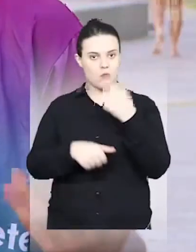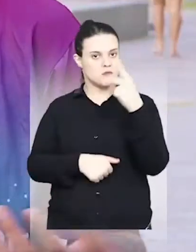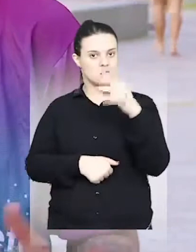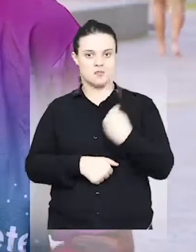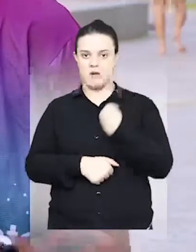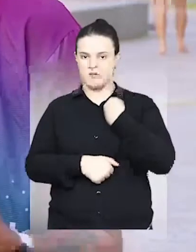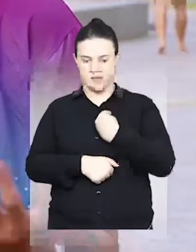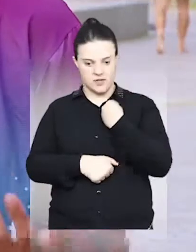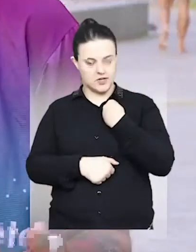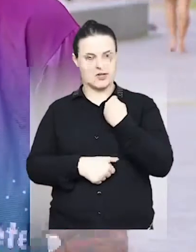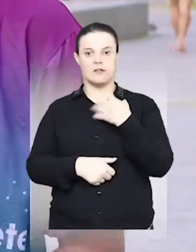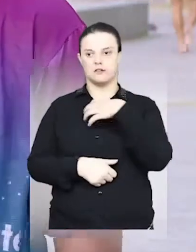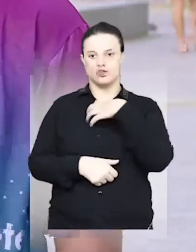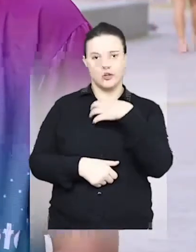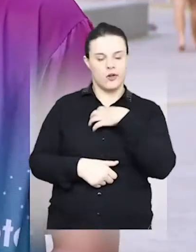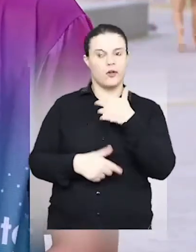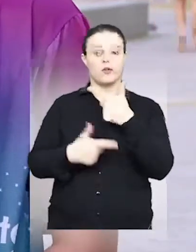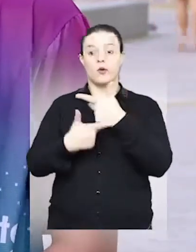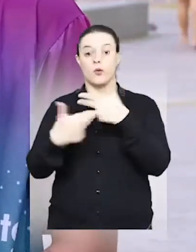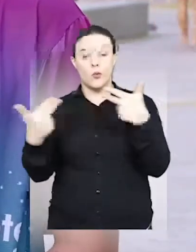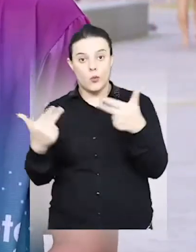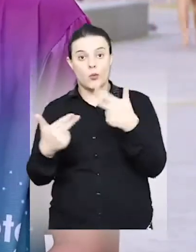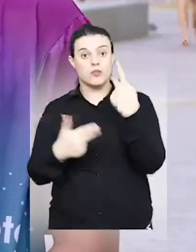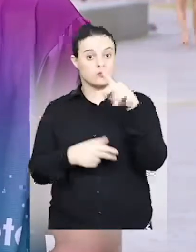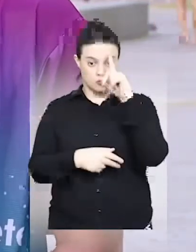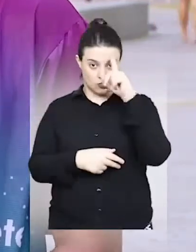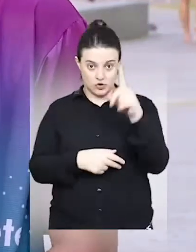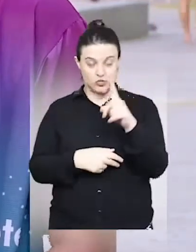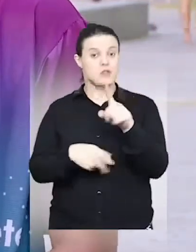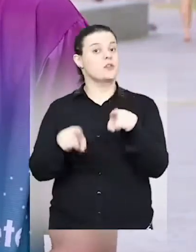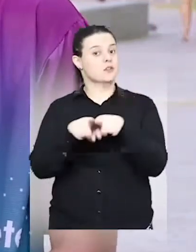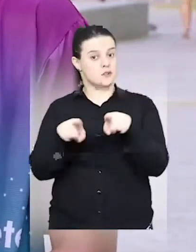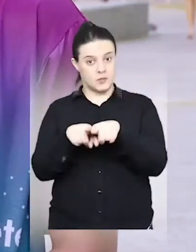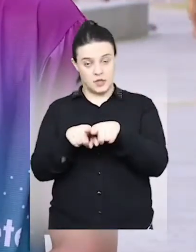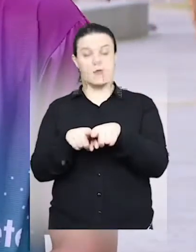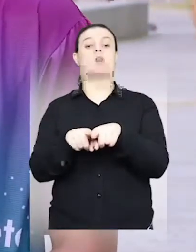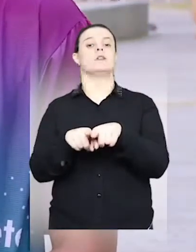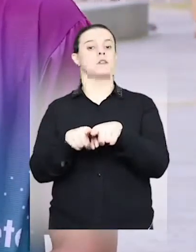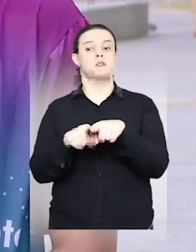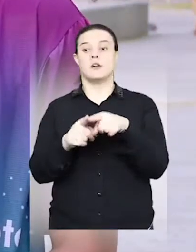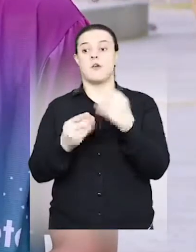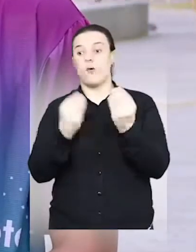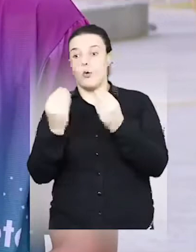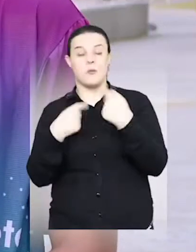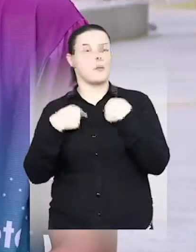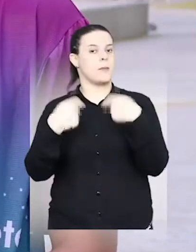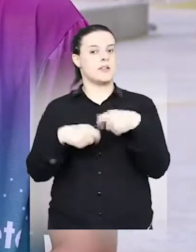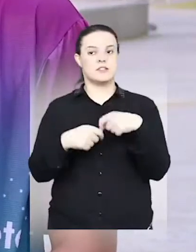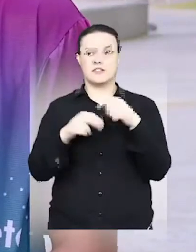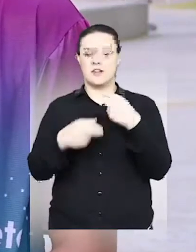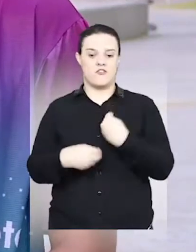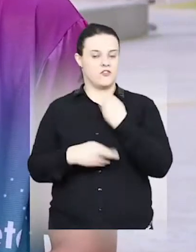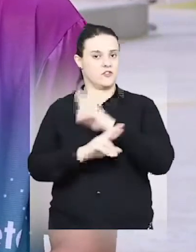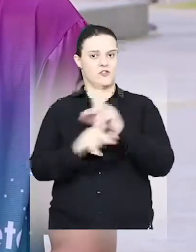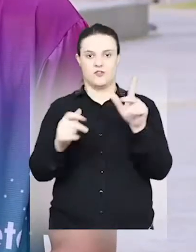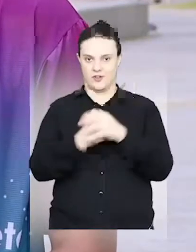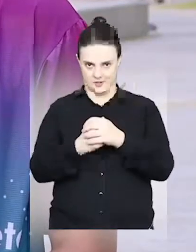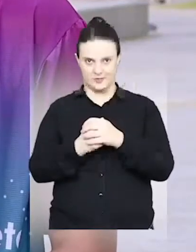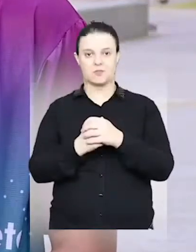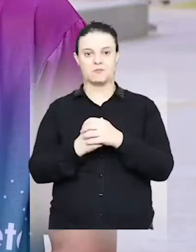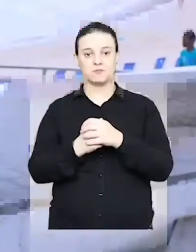mudando o seu cotidiano, as condições do seu dia. Então não tem para onde correr, você vive